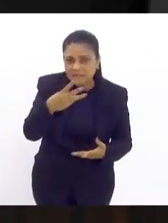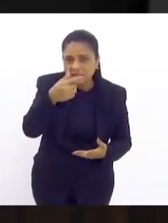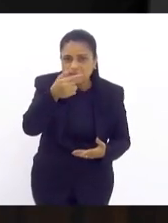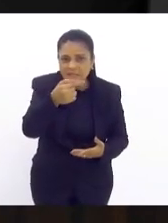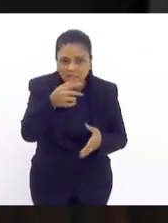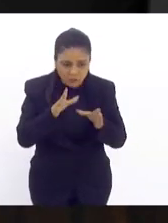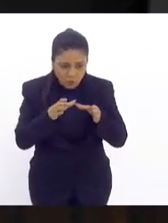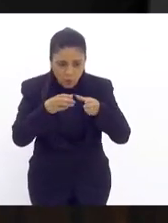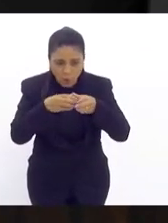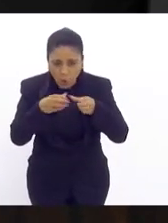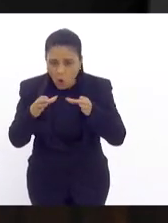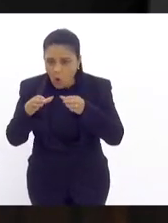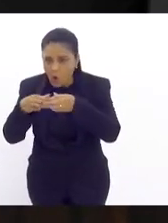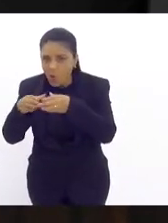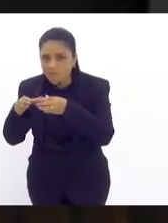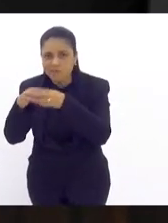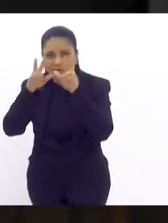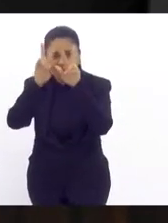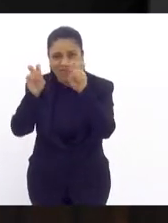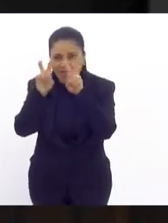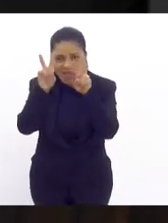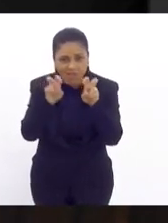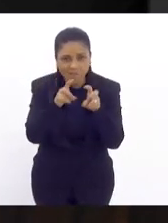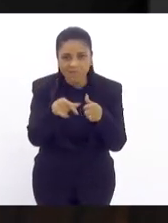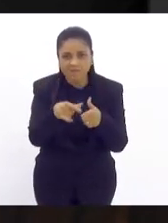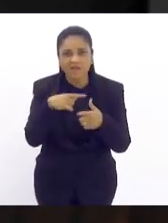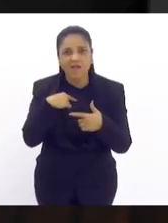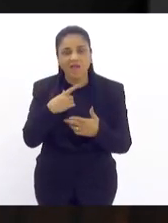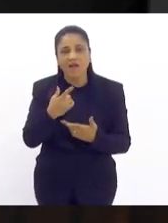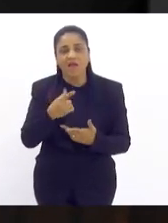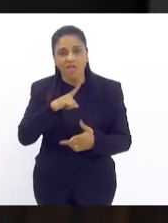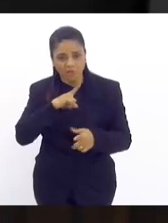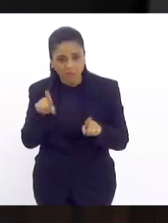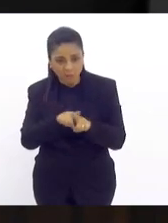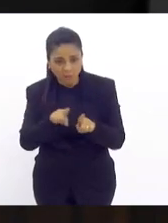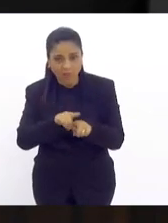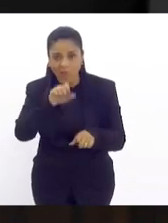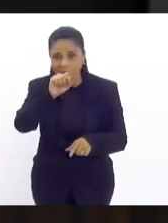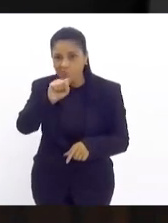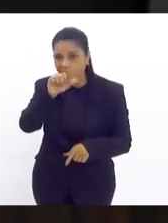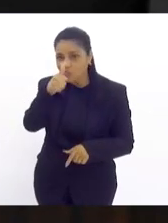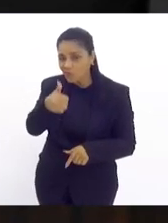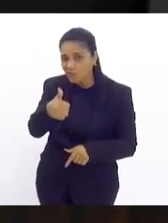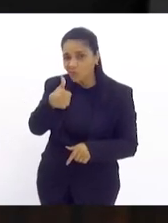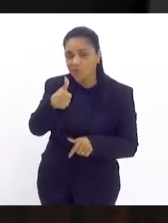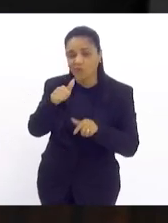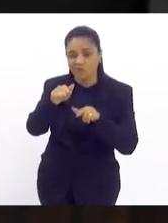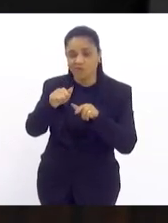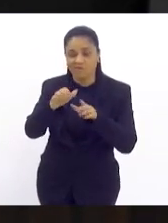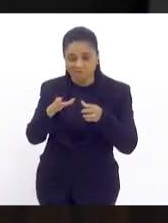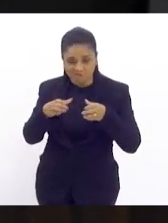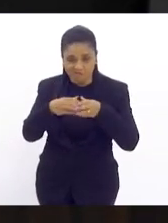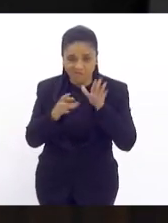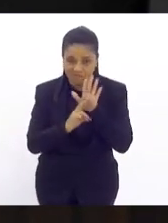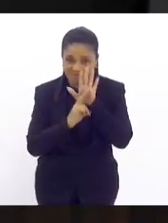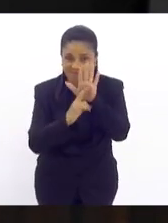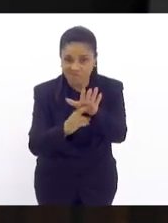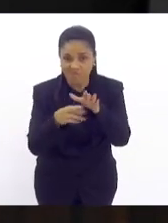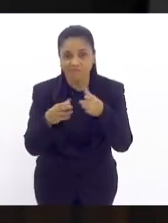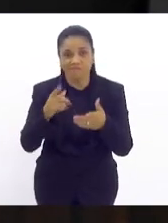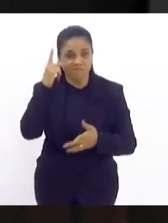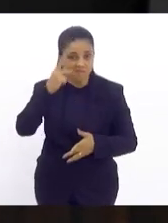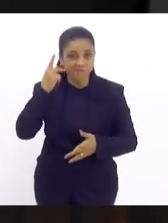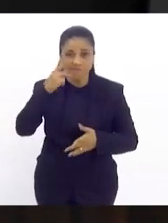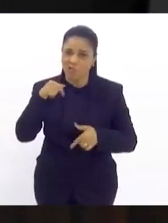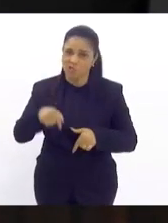comissões temáticas além de 37 eu tenho que autorizar 81 na frente parlamentares aí tá excedendo isso